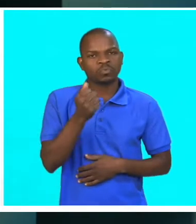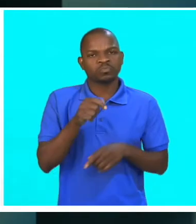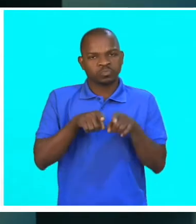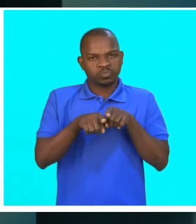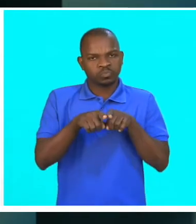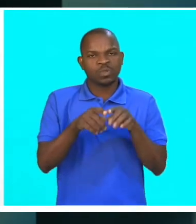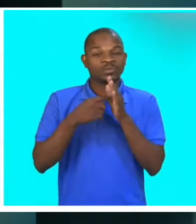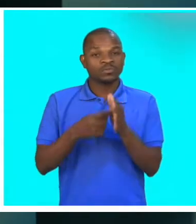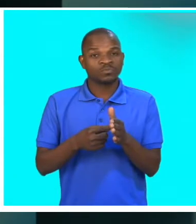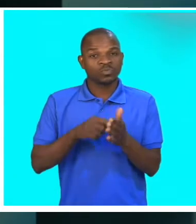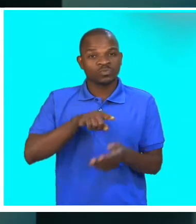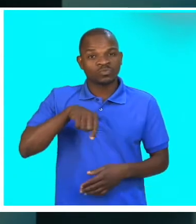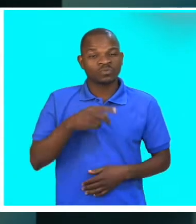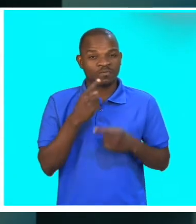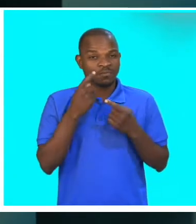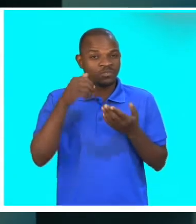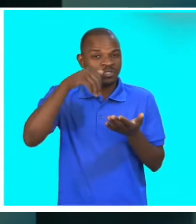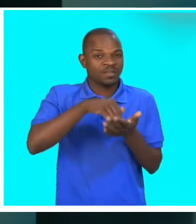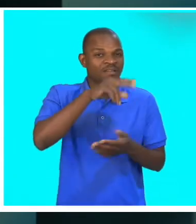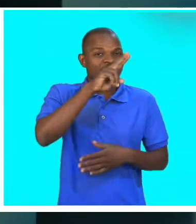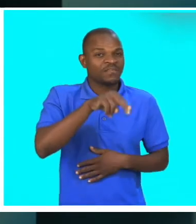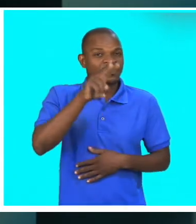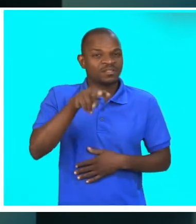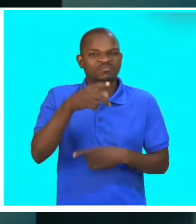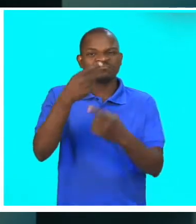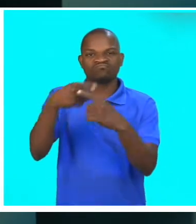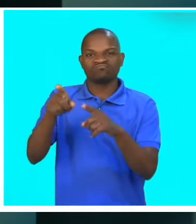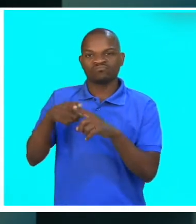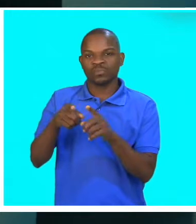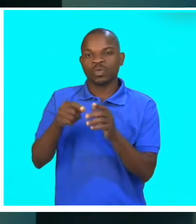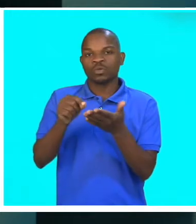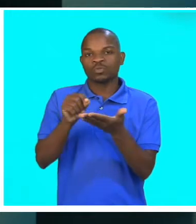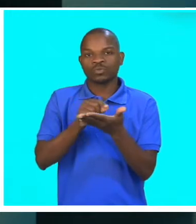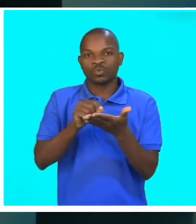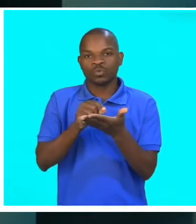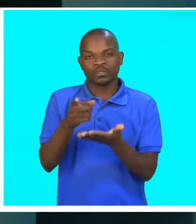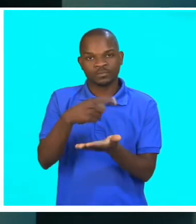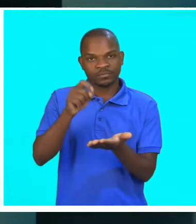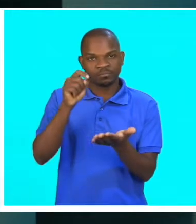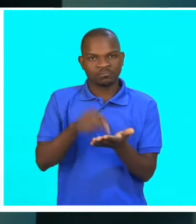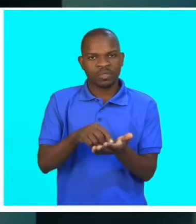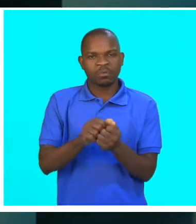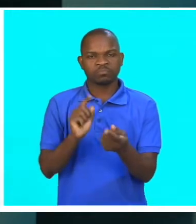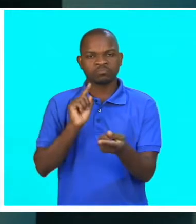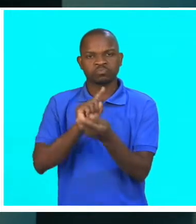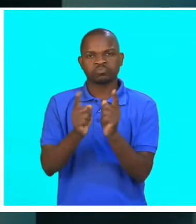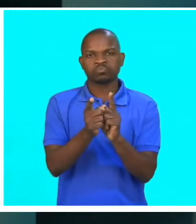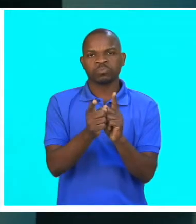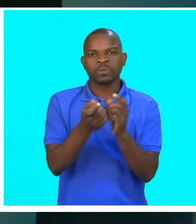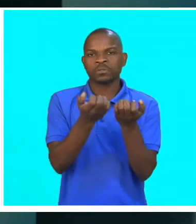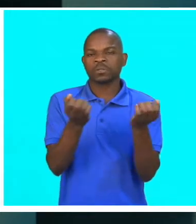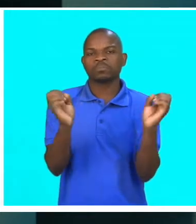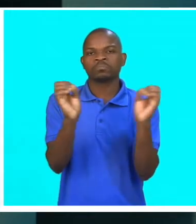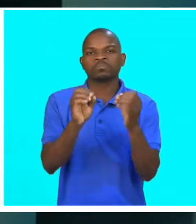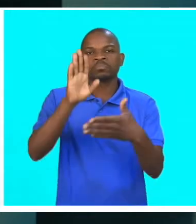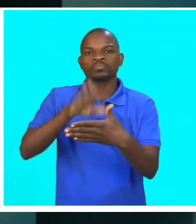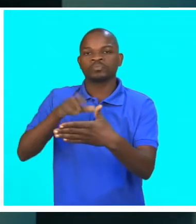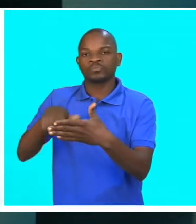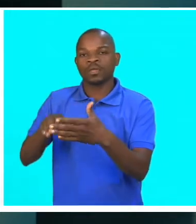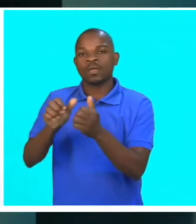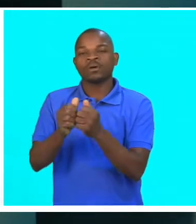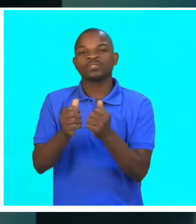concorrer em pé de igualdade. Se formos a ver e fizermos uma visita por várias escolas que nós temos a nível da cidade, vão ver que as nossas crianças